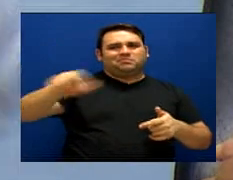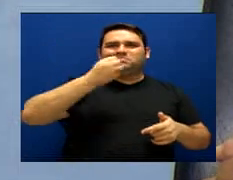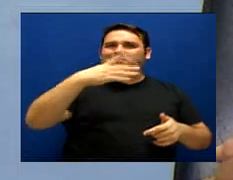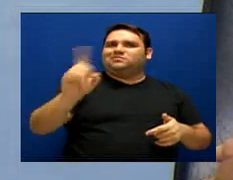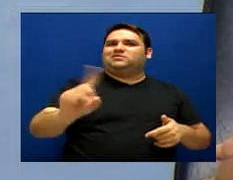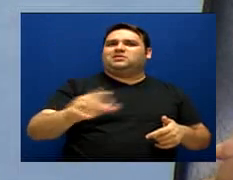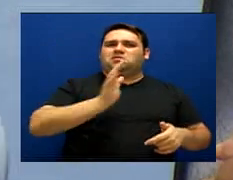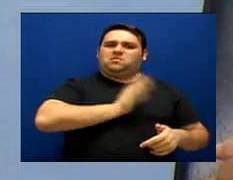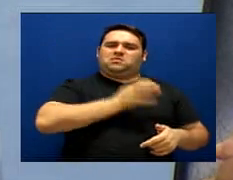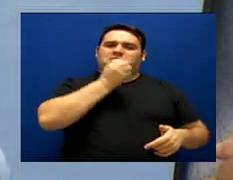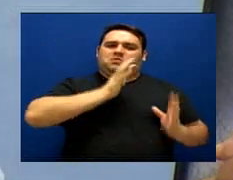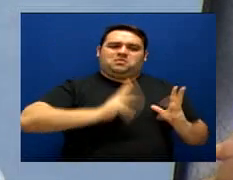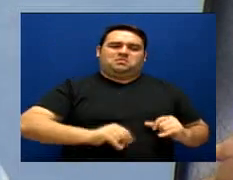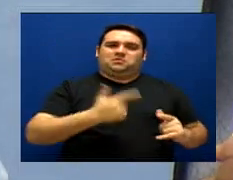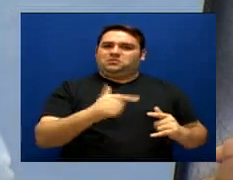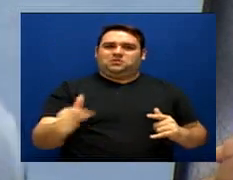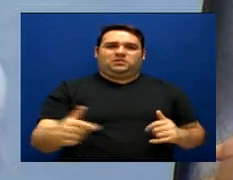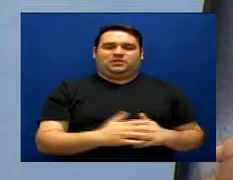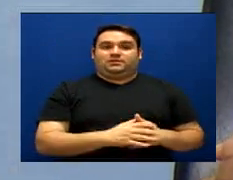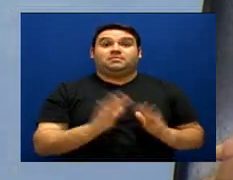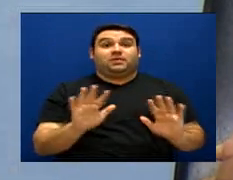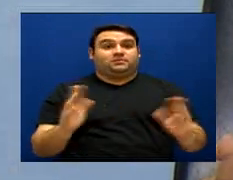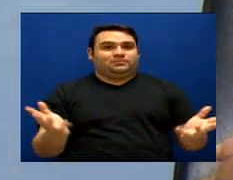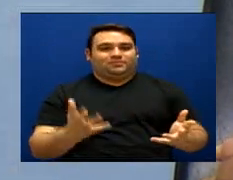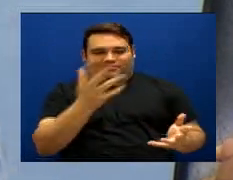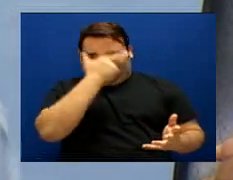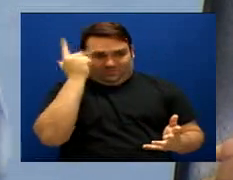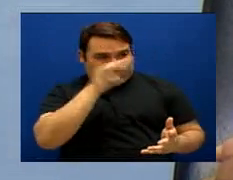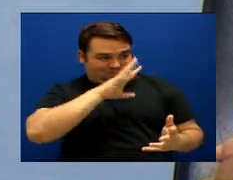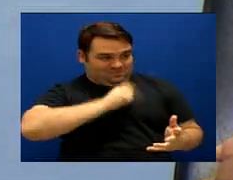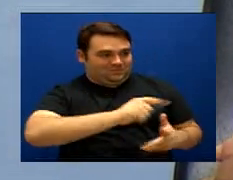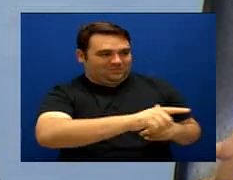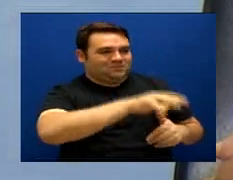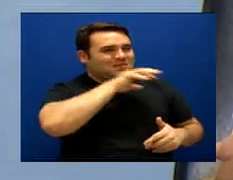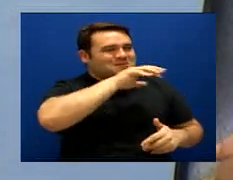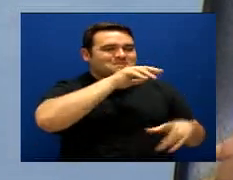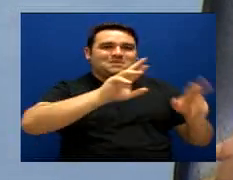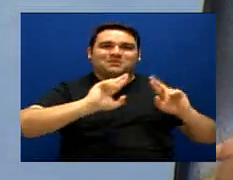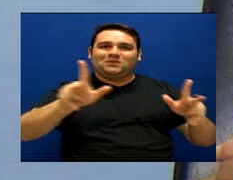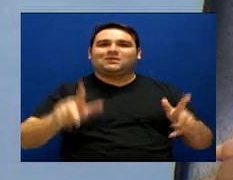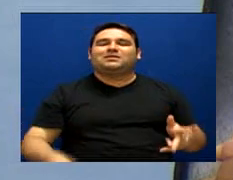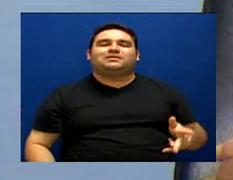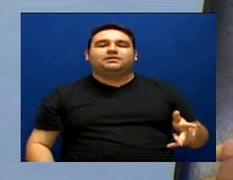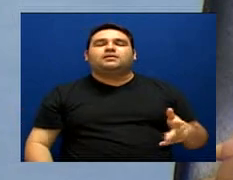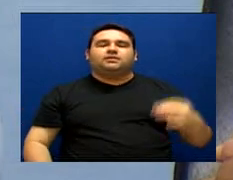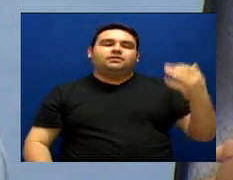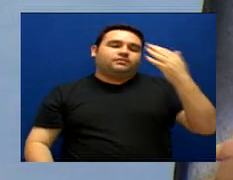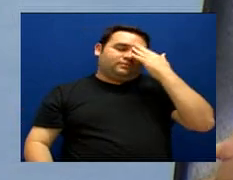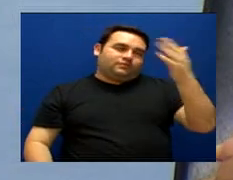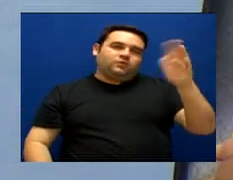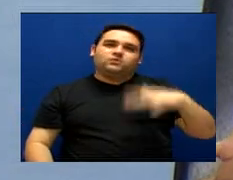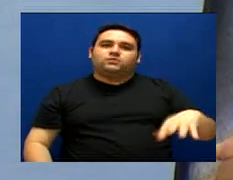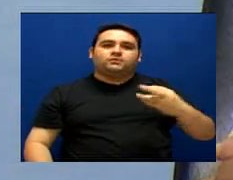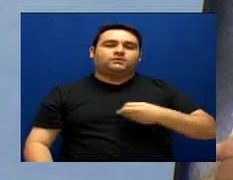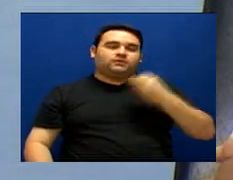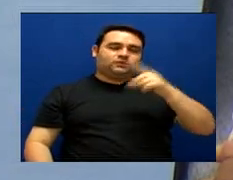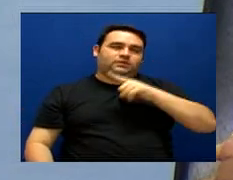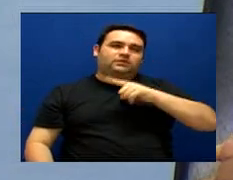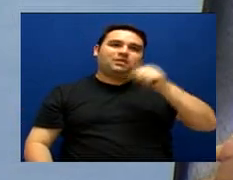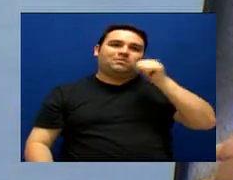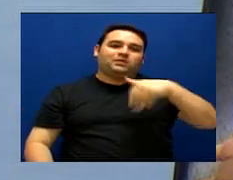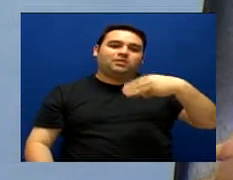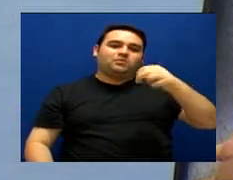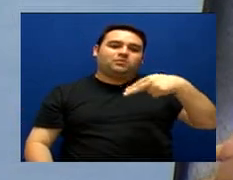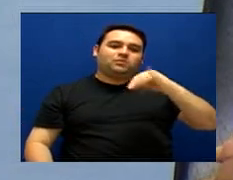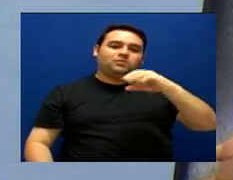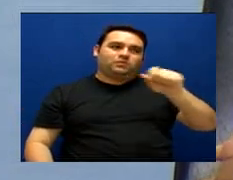mim, não tem o coração puro e limpo, Renan. Agora, quem ama o animal é diferente. Eu quero agradecer a presença de todos que estão aqui, a Mônica, que é